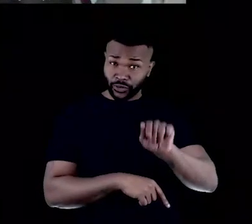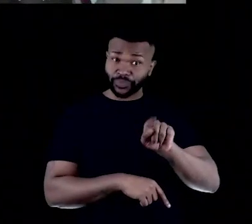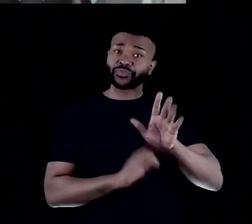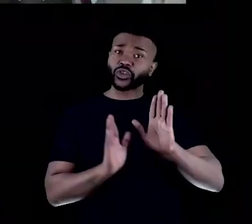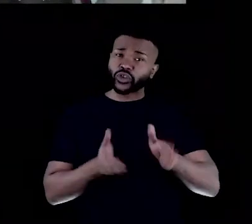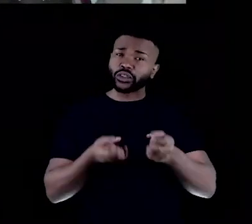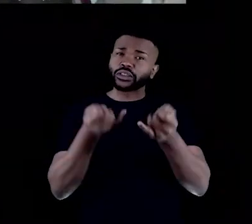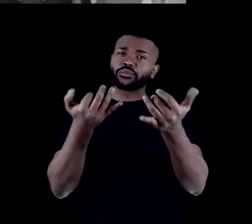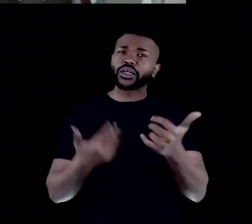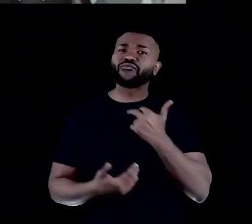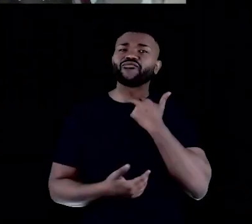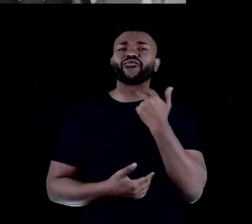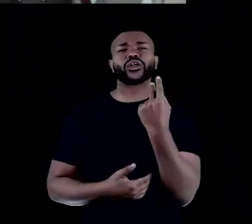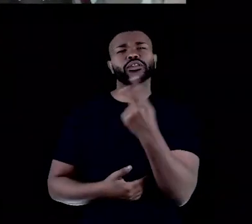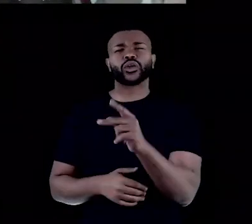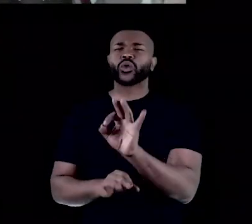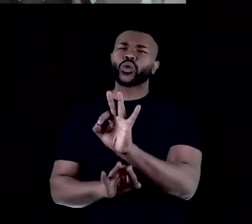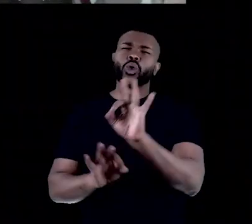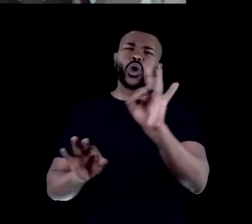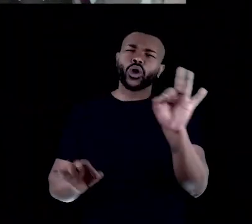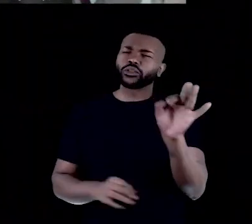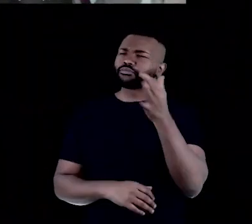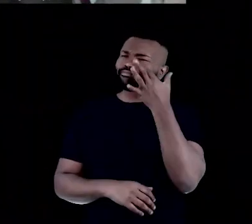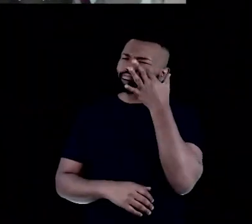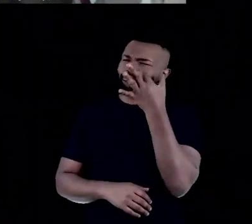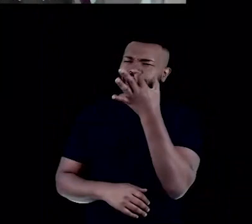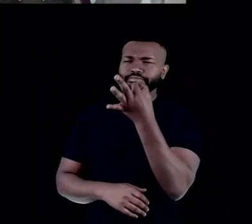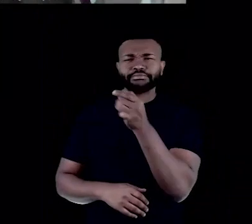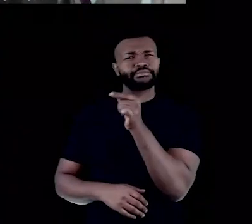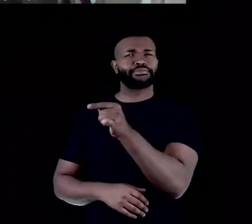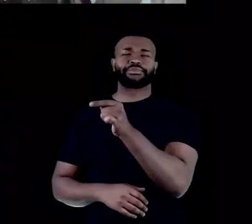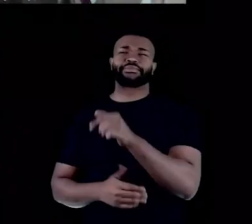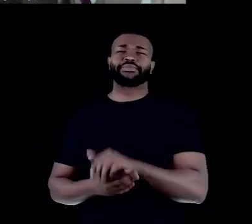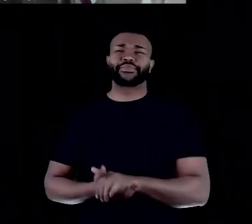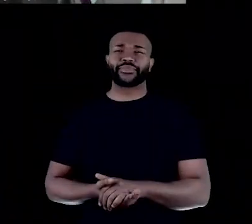próprio disse, ela também está na voz. Então, seria ótimo ouvir um pouquinho.